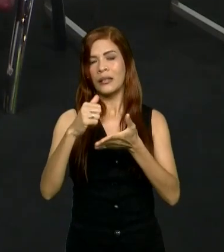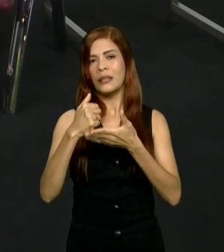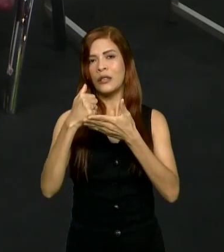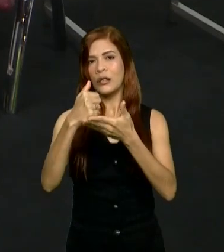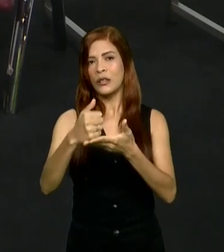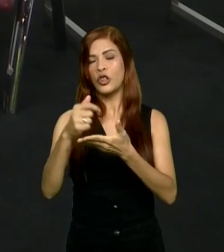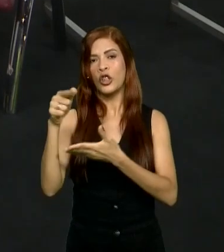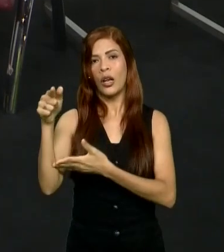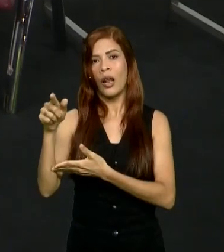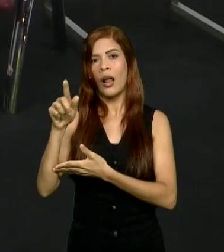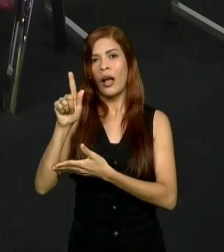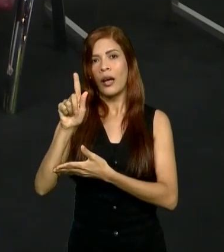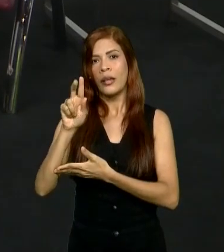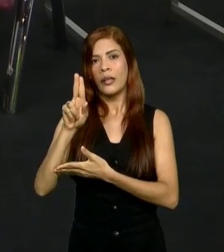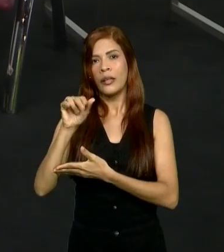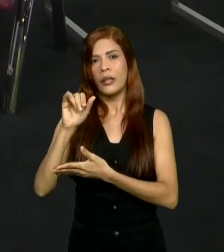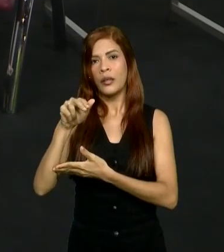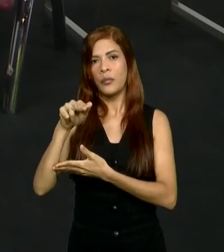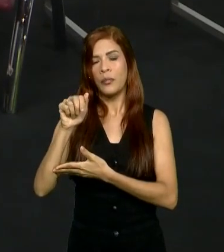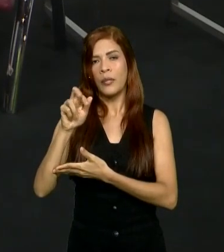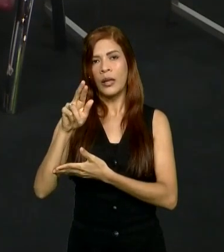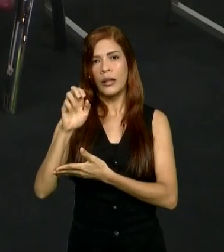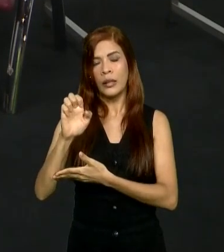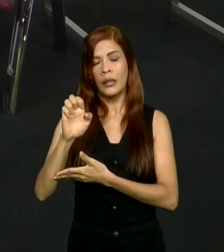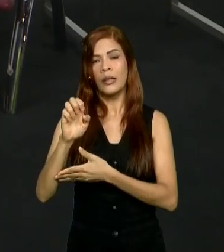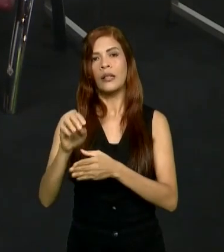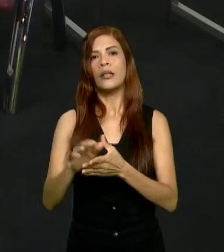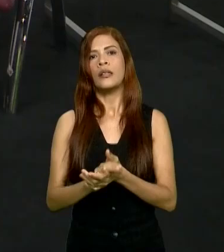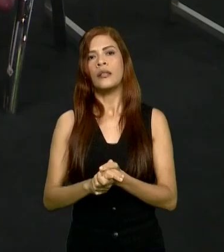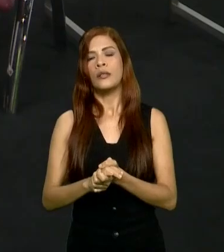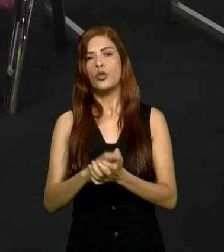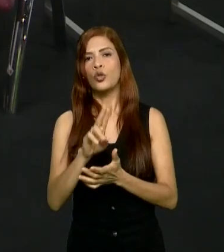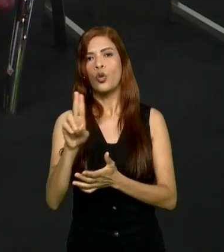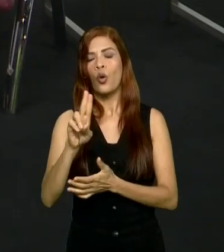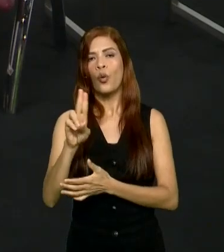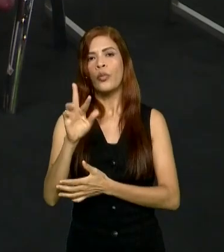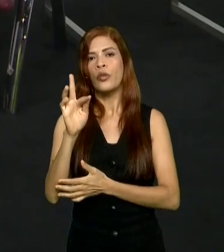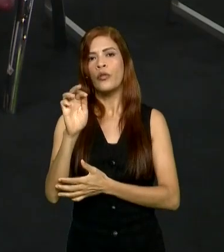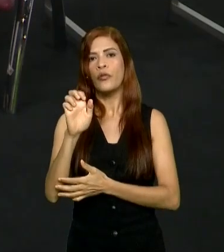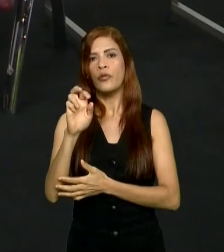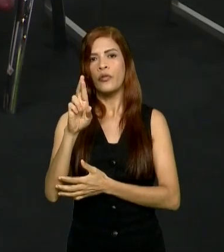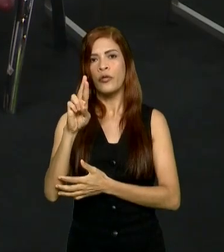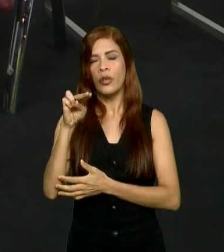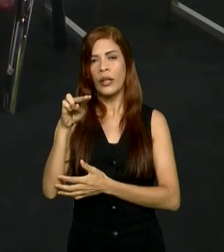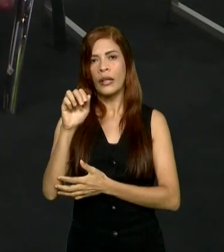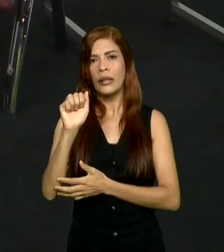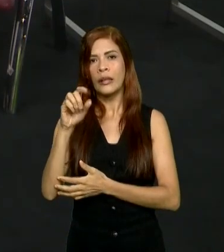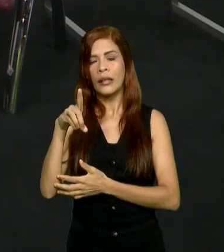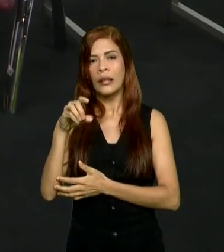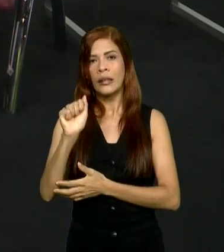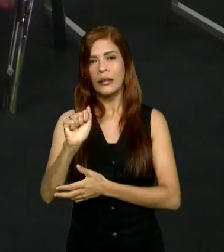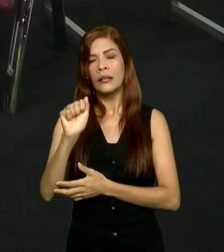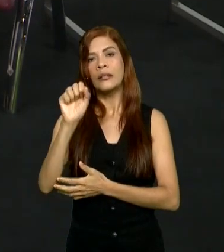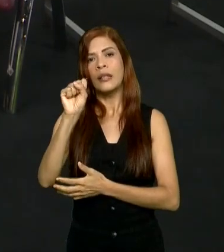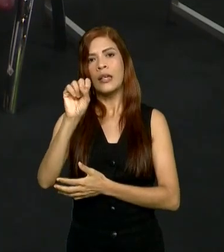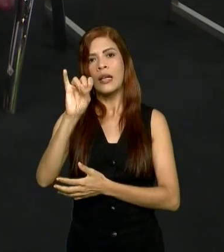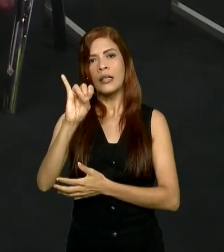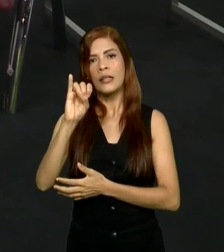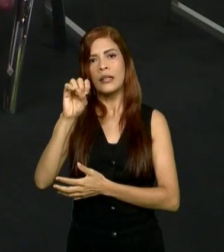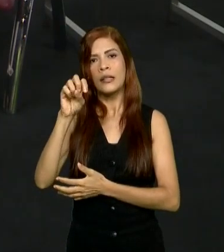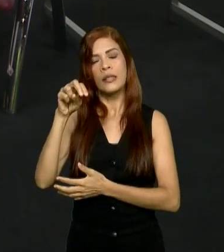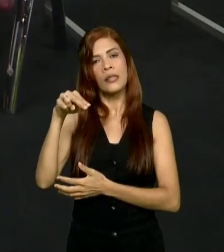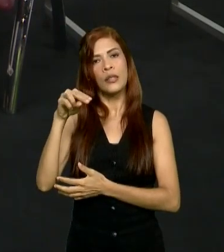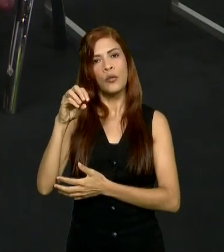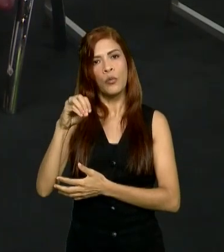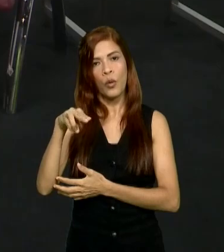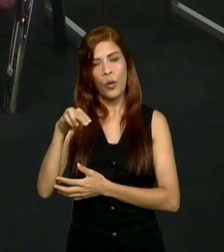era a Fernanda, a Simone era secretária da Igualdade Racial. E um interessante